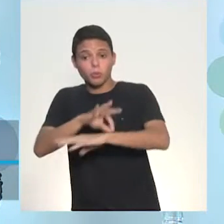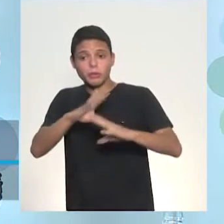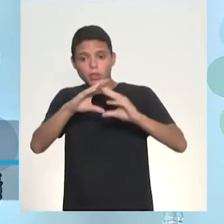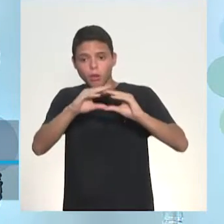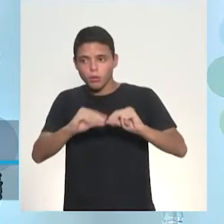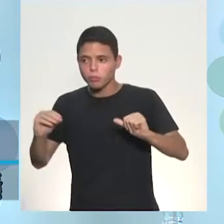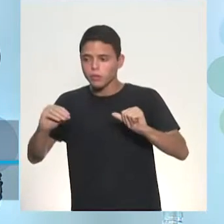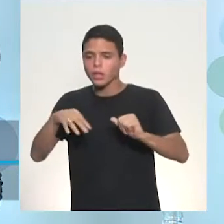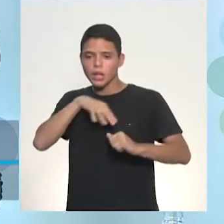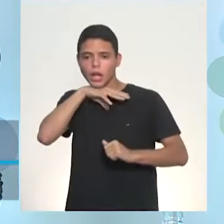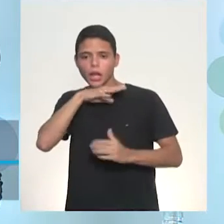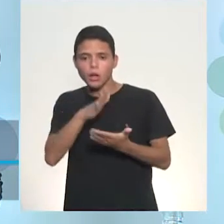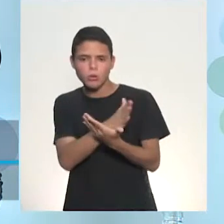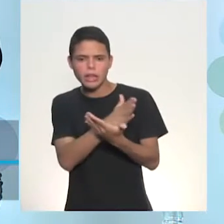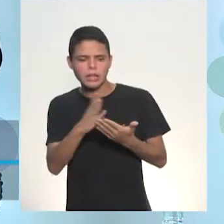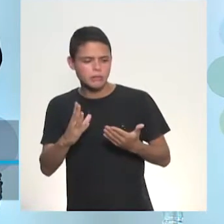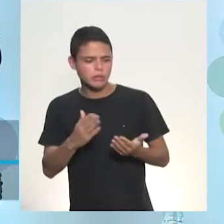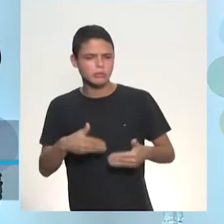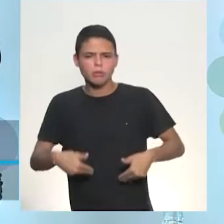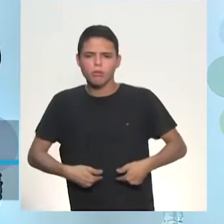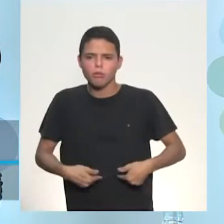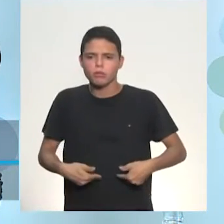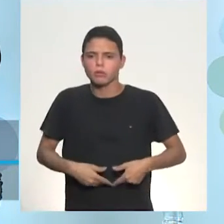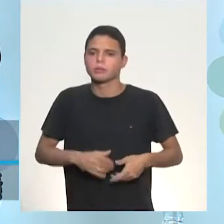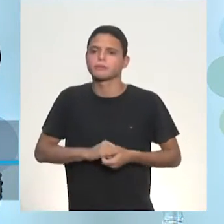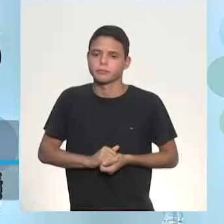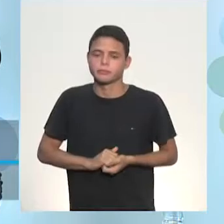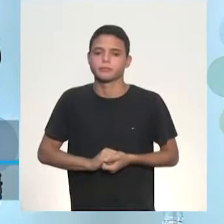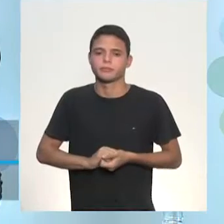com eles. É a questão da cadeia alimentar, né?